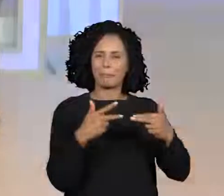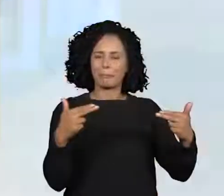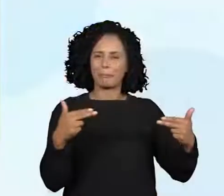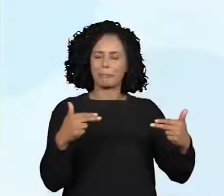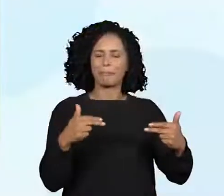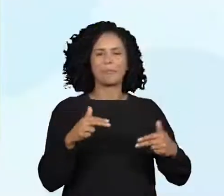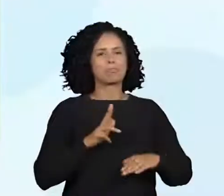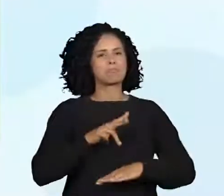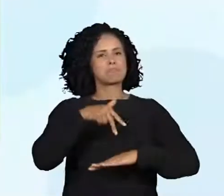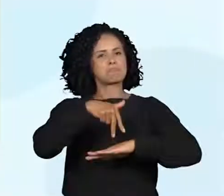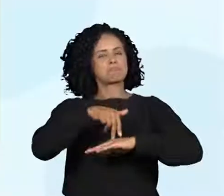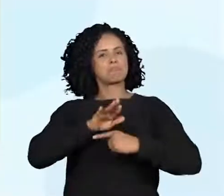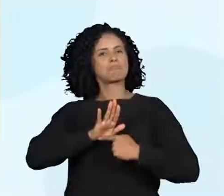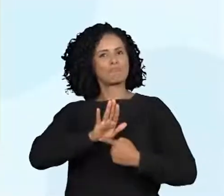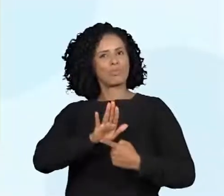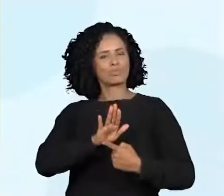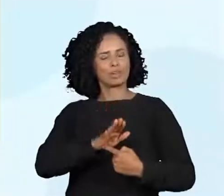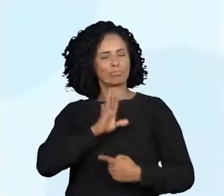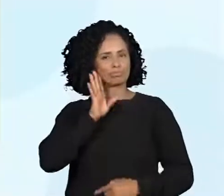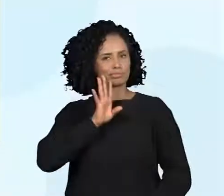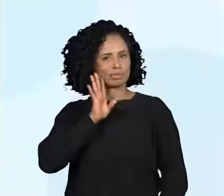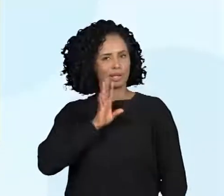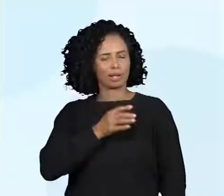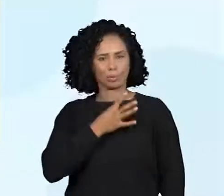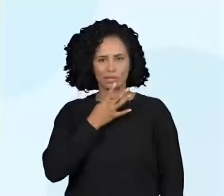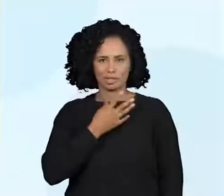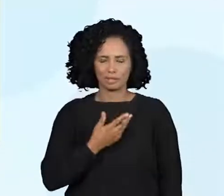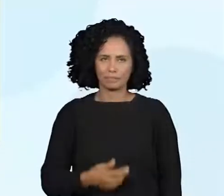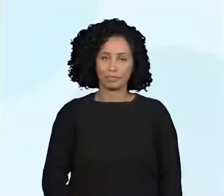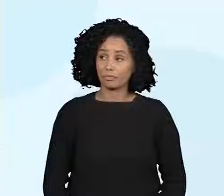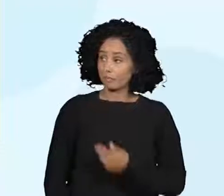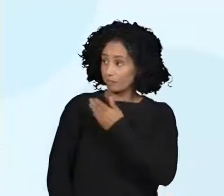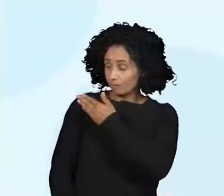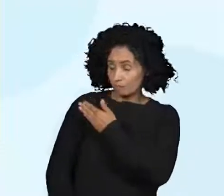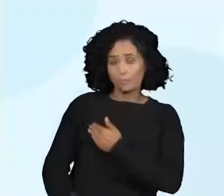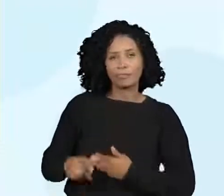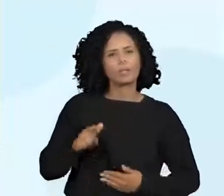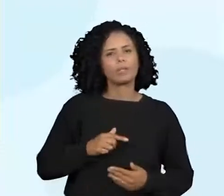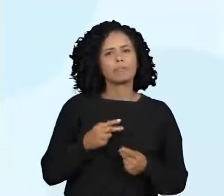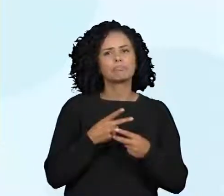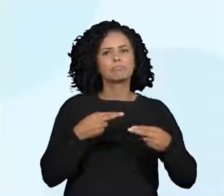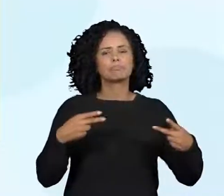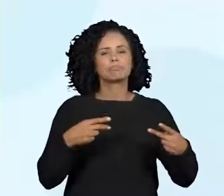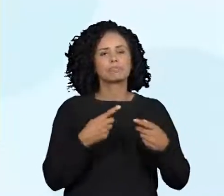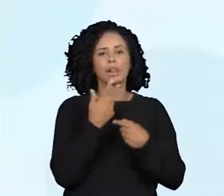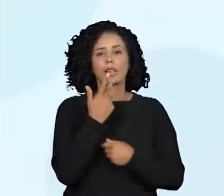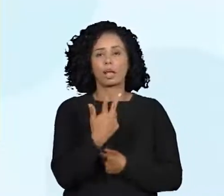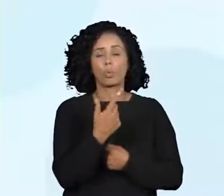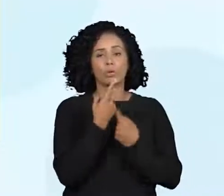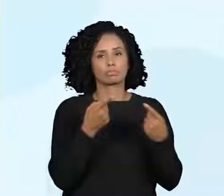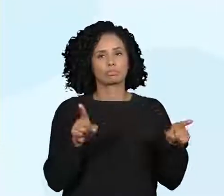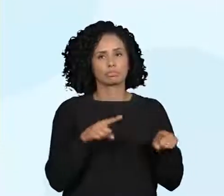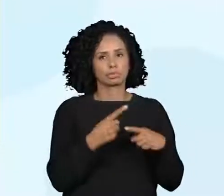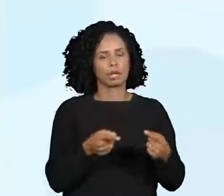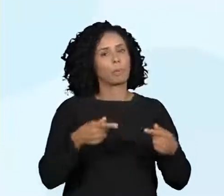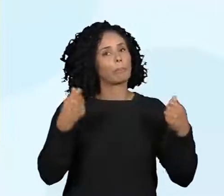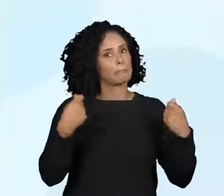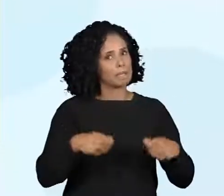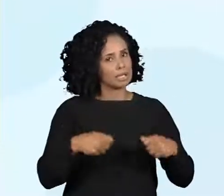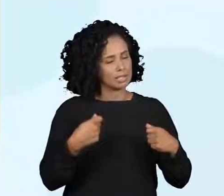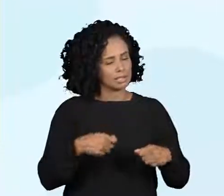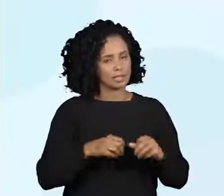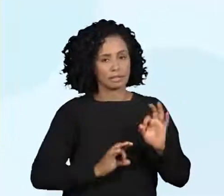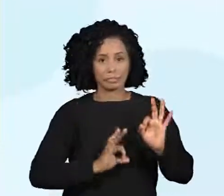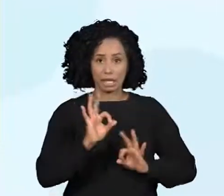esses aqui. Elementos da linguagem musical. São elementos necessários para produzir